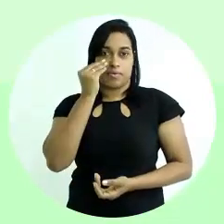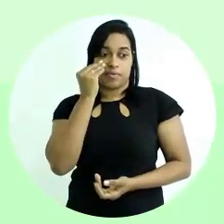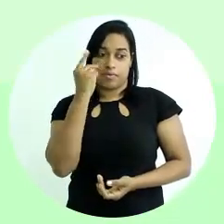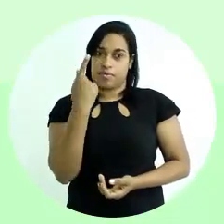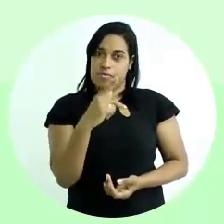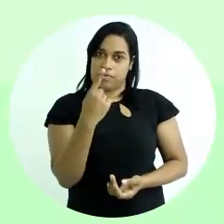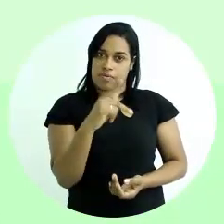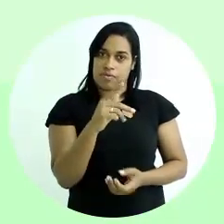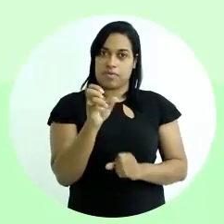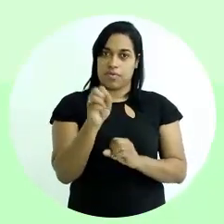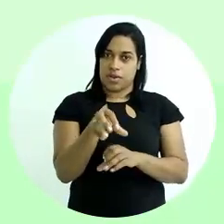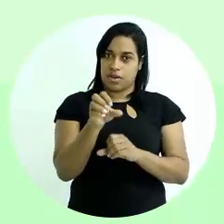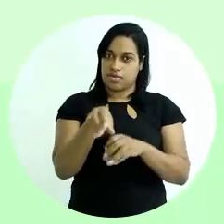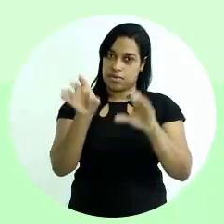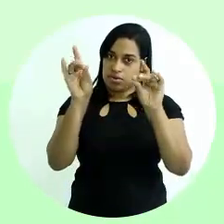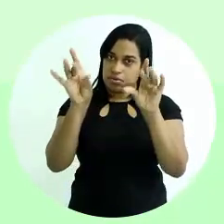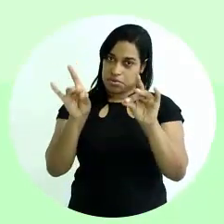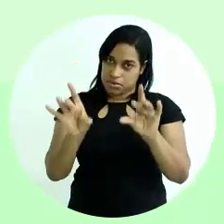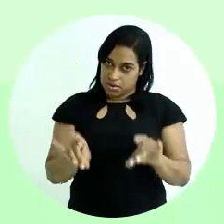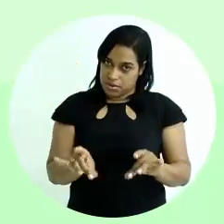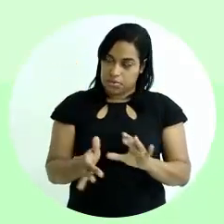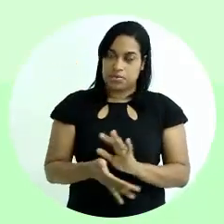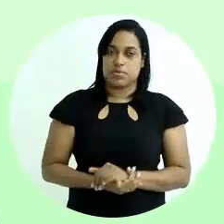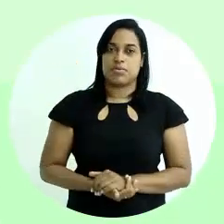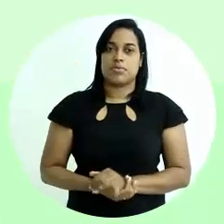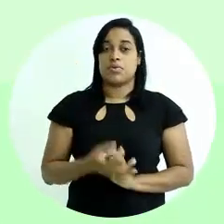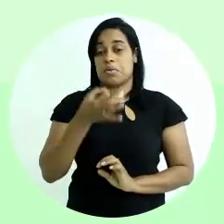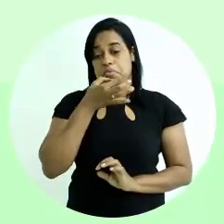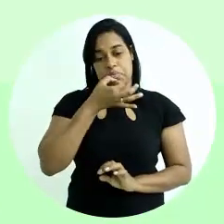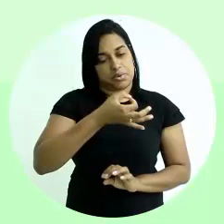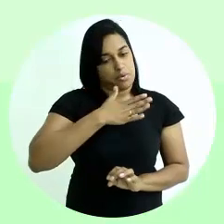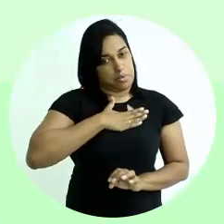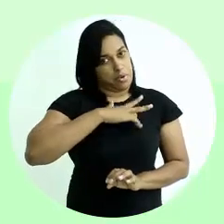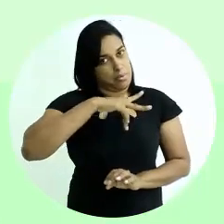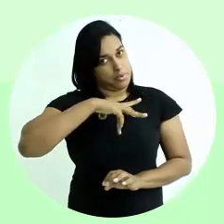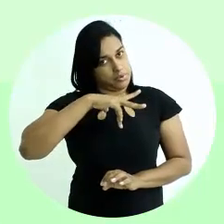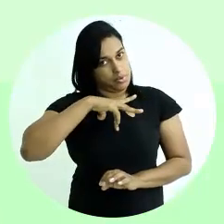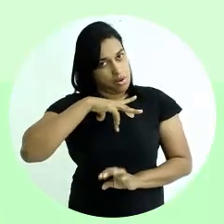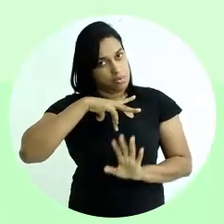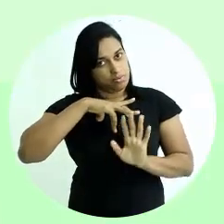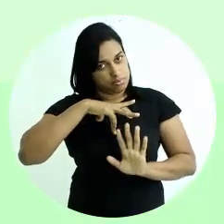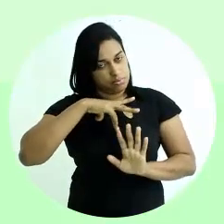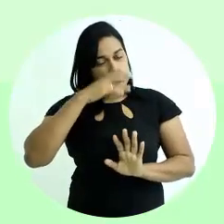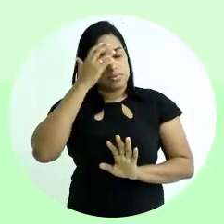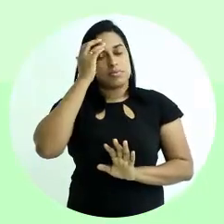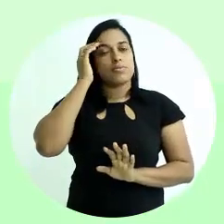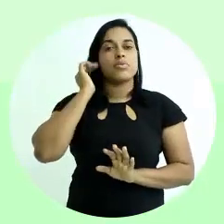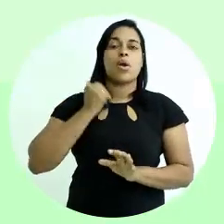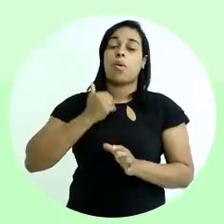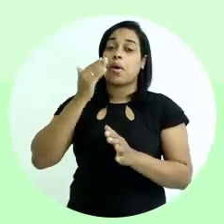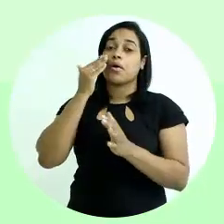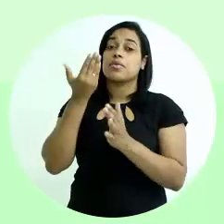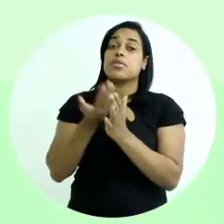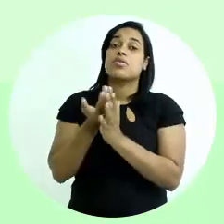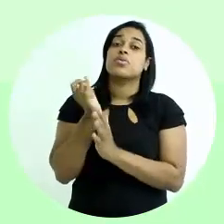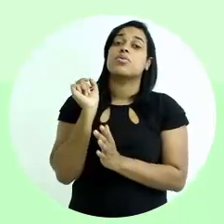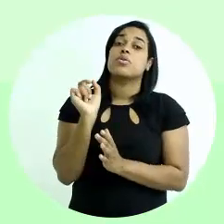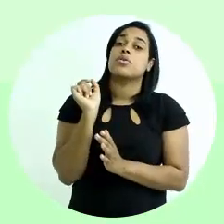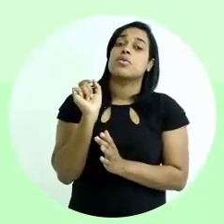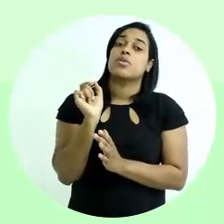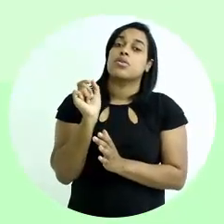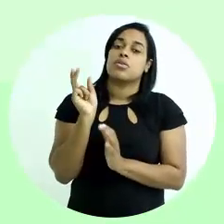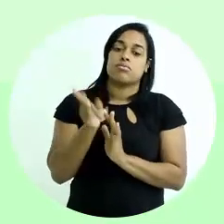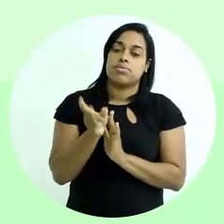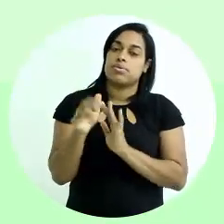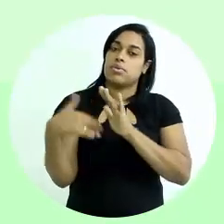nesse aspecto da educação especial essa é uma opinião minha pessoal e acredito que